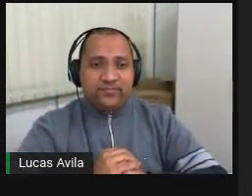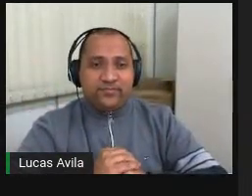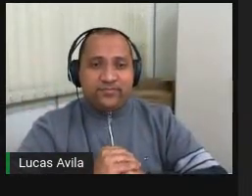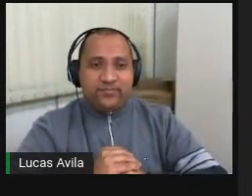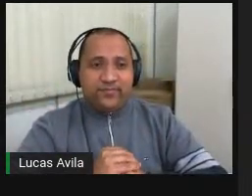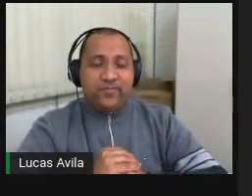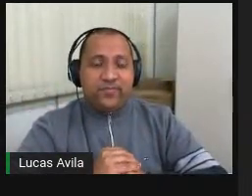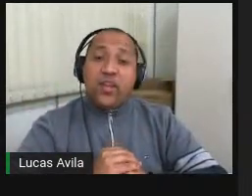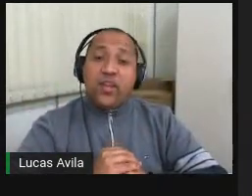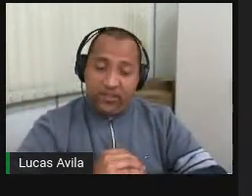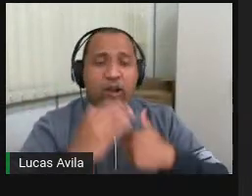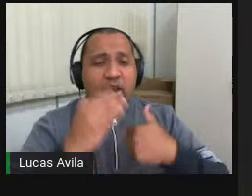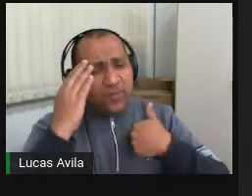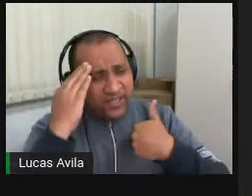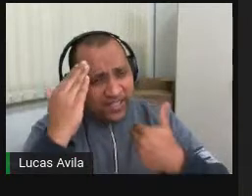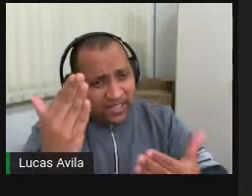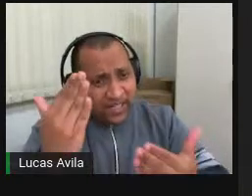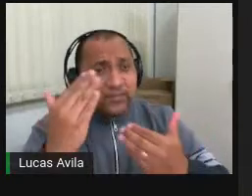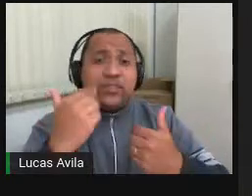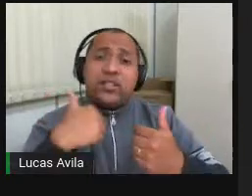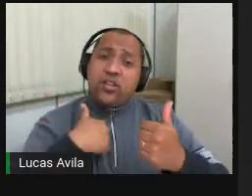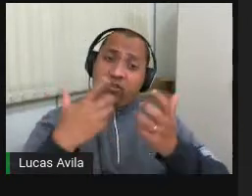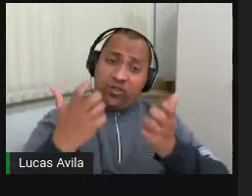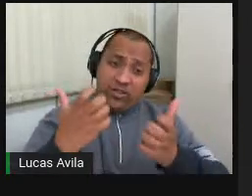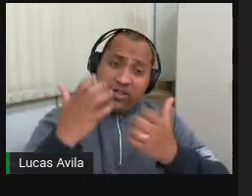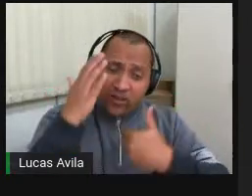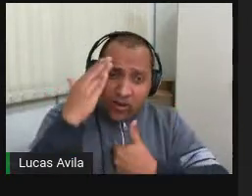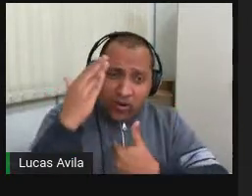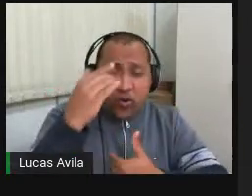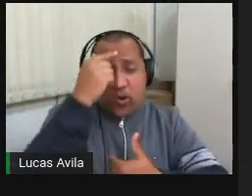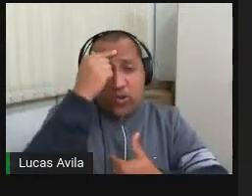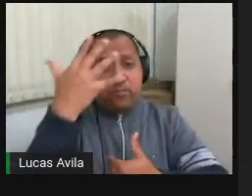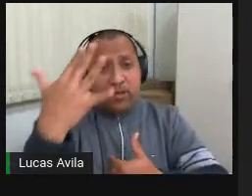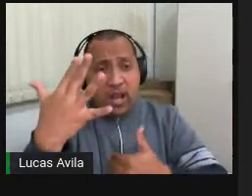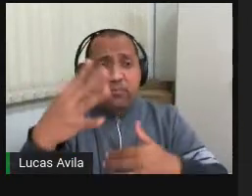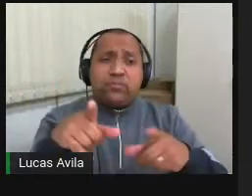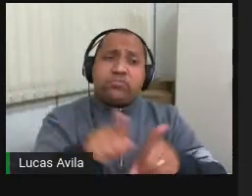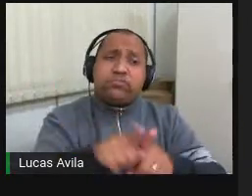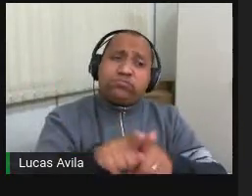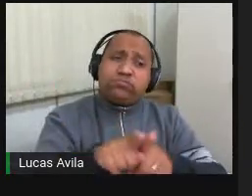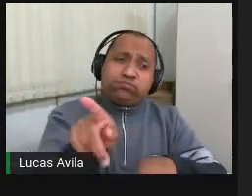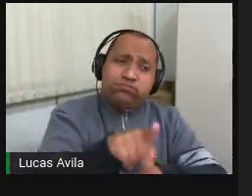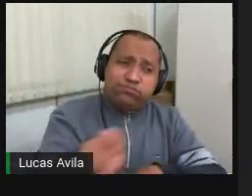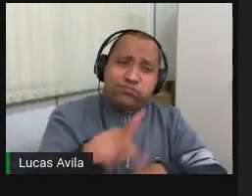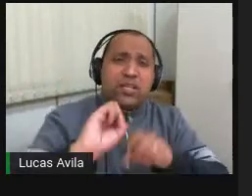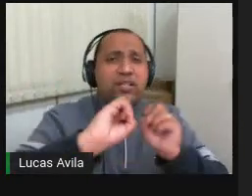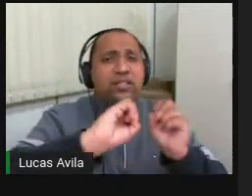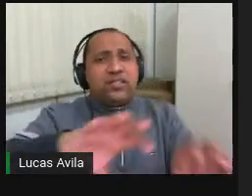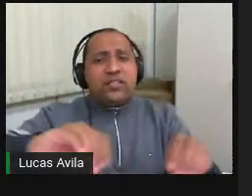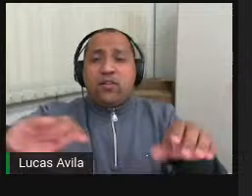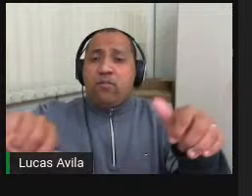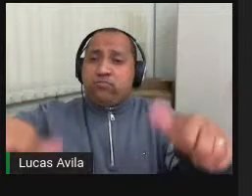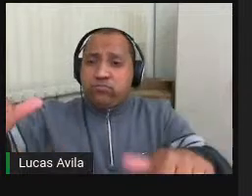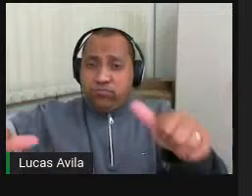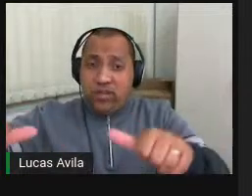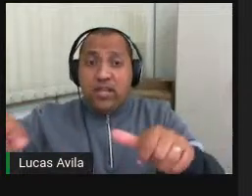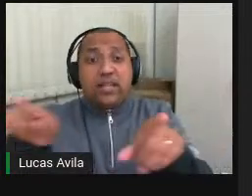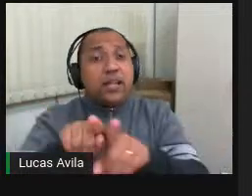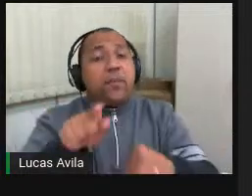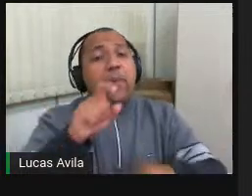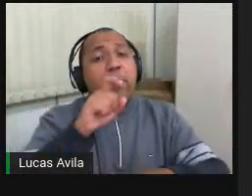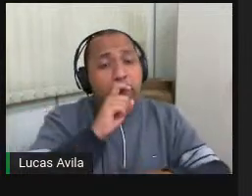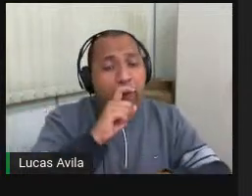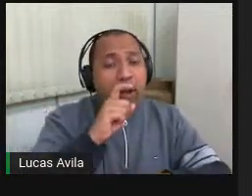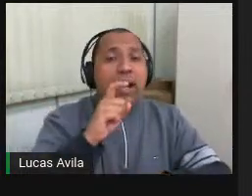Muito obrigada. Gostaria de agradecer à Unipampa e aos professores pelo ensino de qualidade e aos meus pais e meu namorado